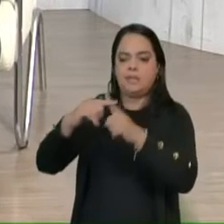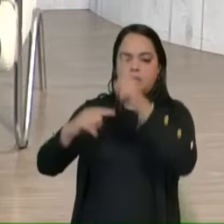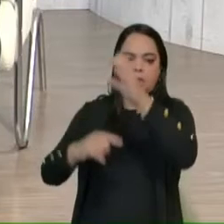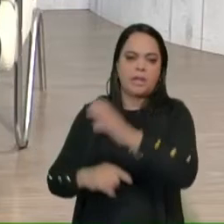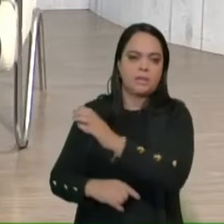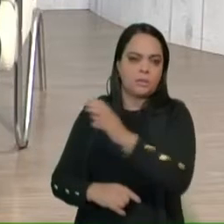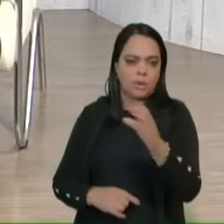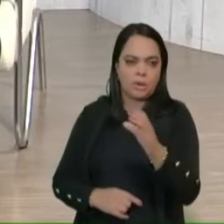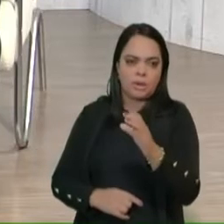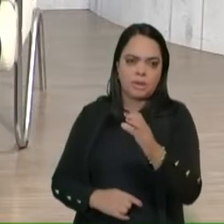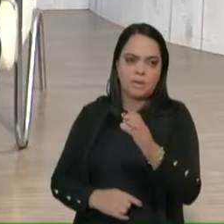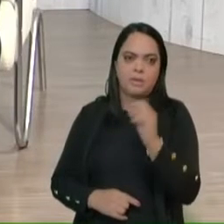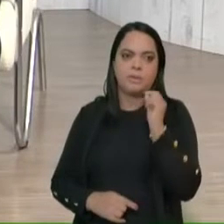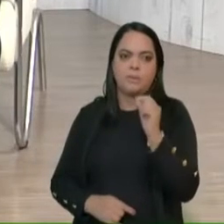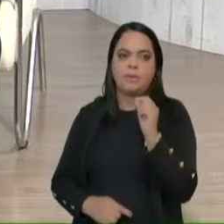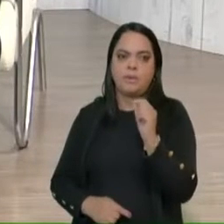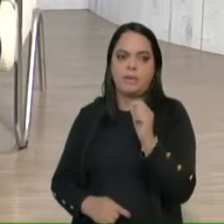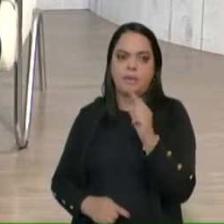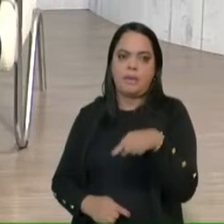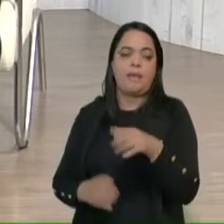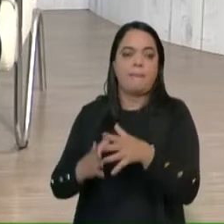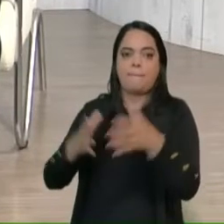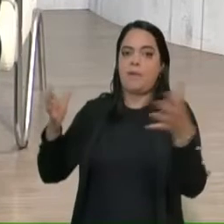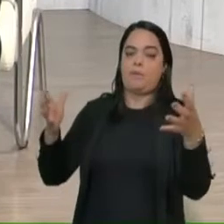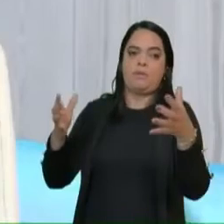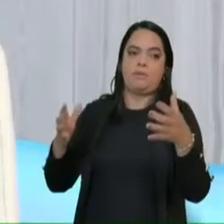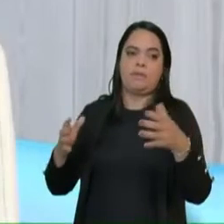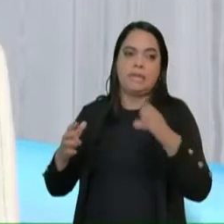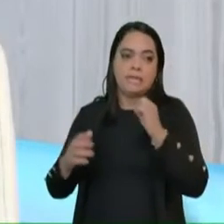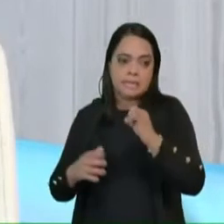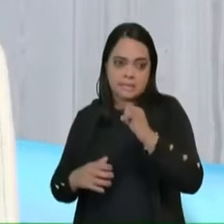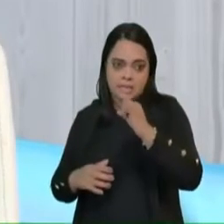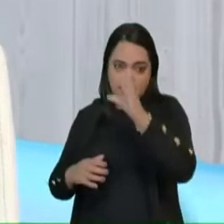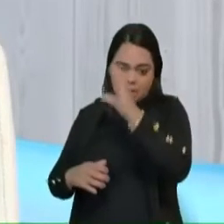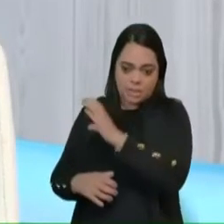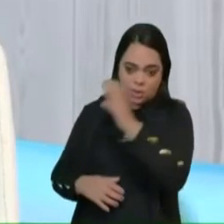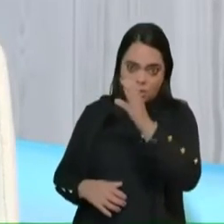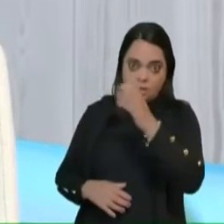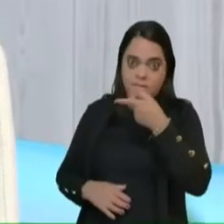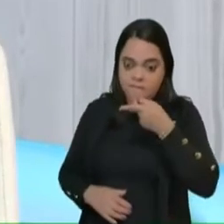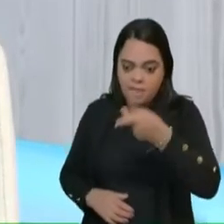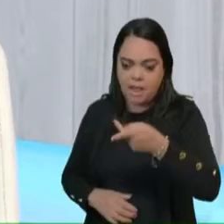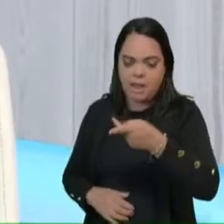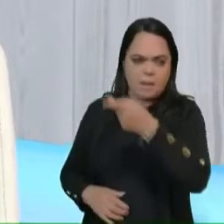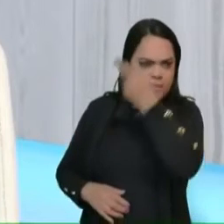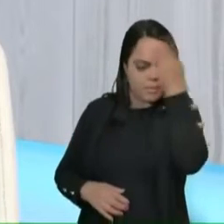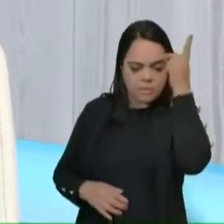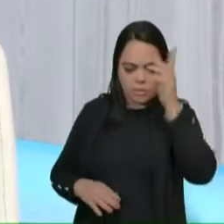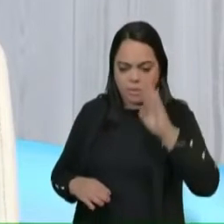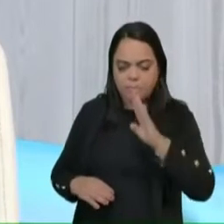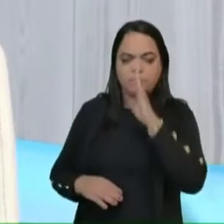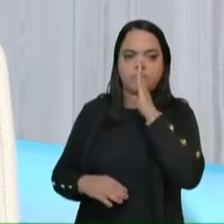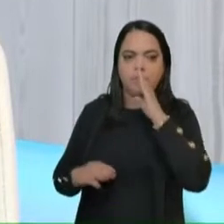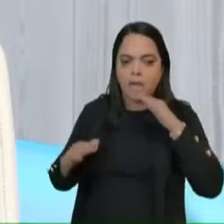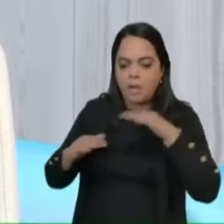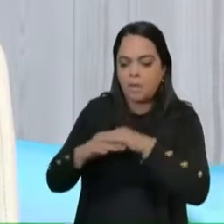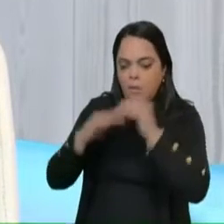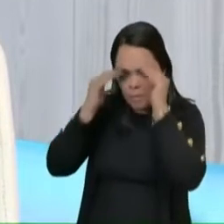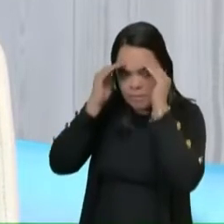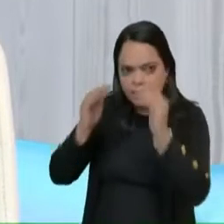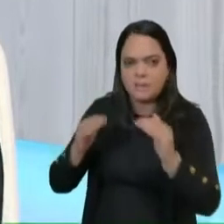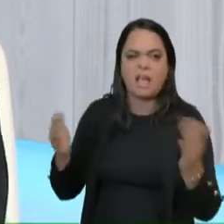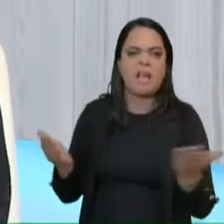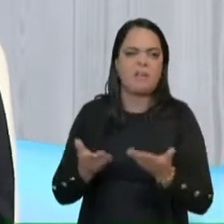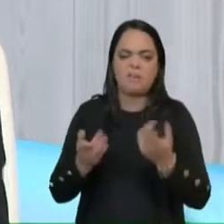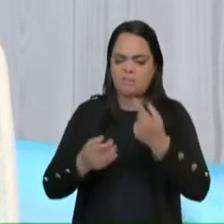era predominava e quando falava todo mundo se calava hoje né Há uma inversão né não Cristo mais